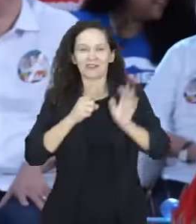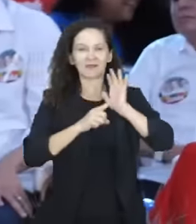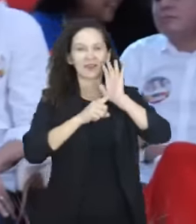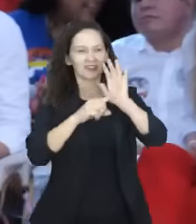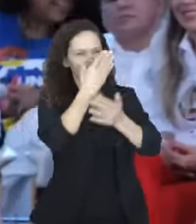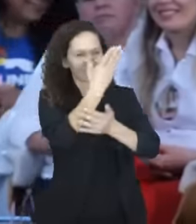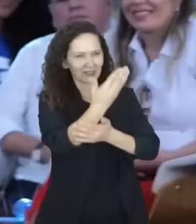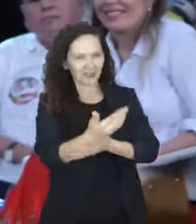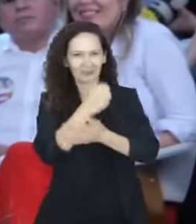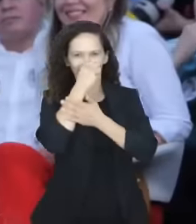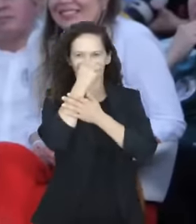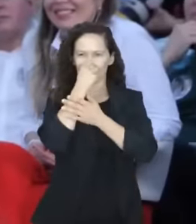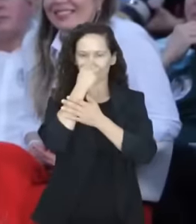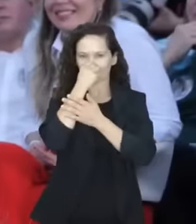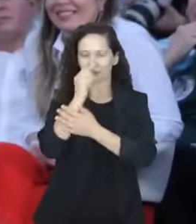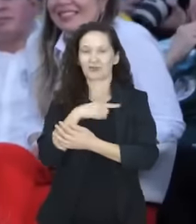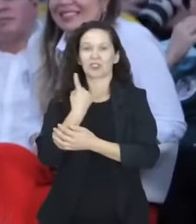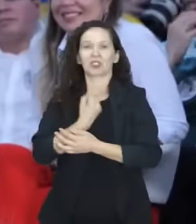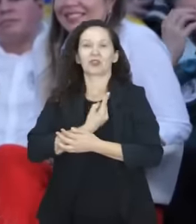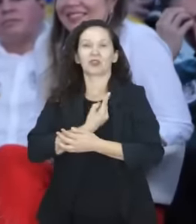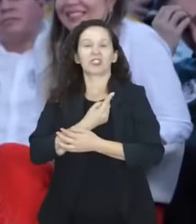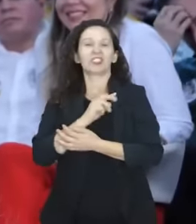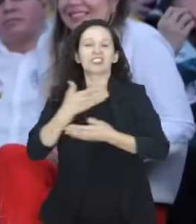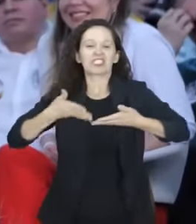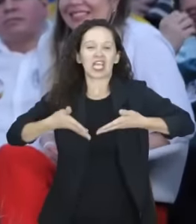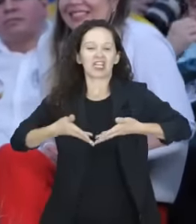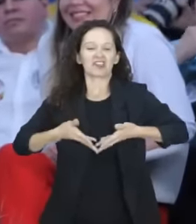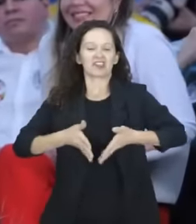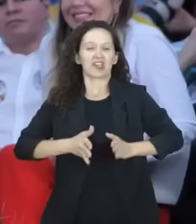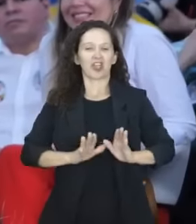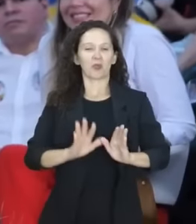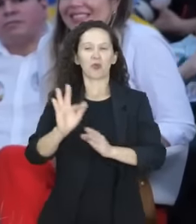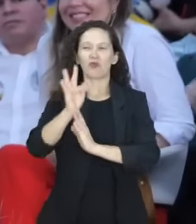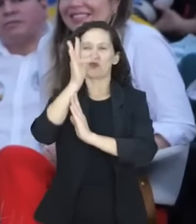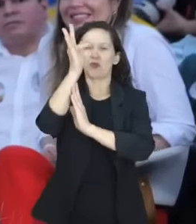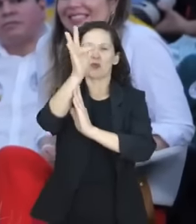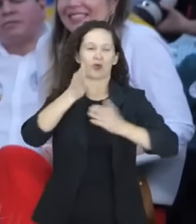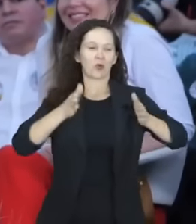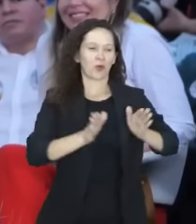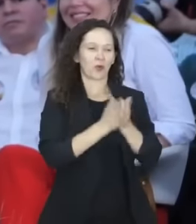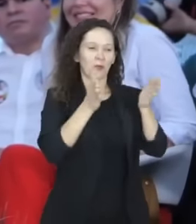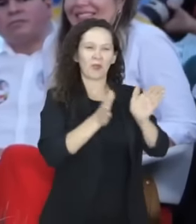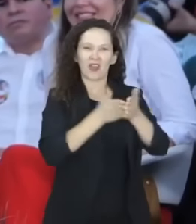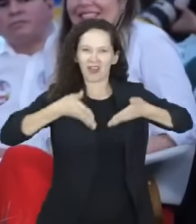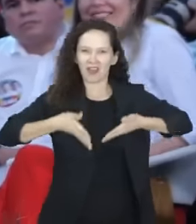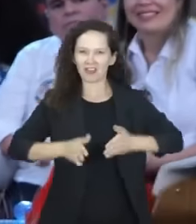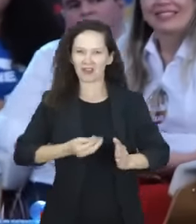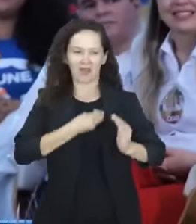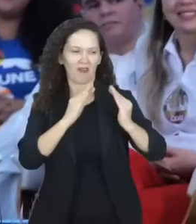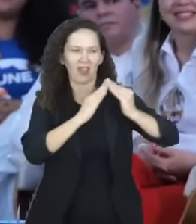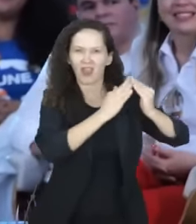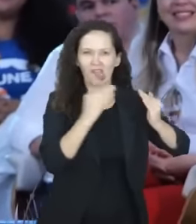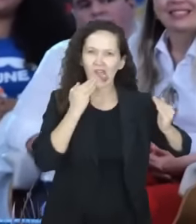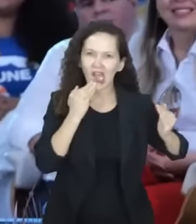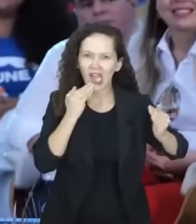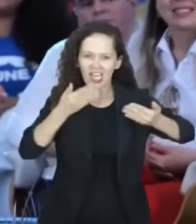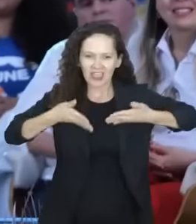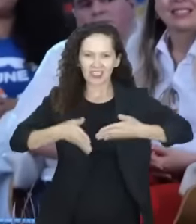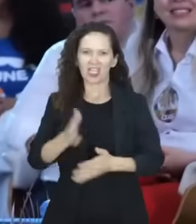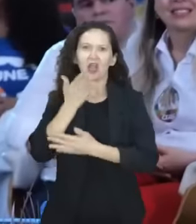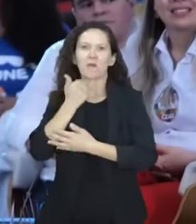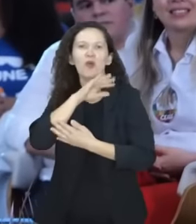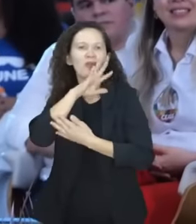não nascemos para ser pobre. Nós não nascemos para morar mal. Nós não nascemos para comer mal. Nós não nascemos